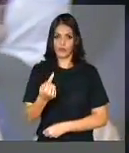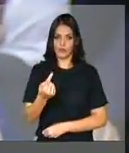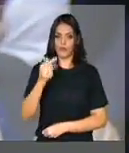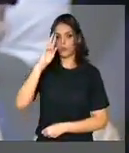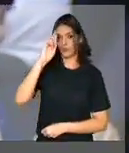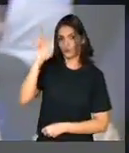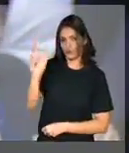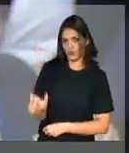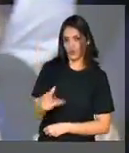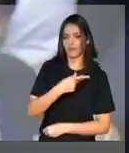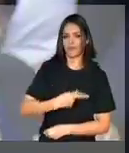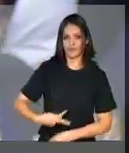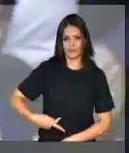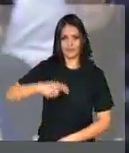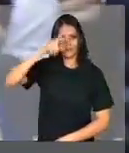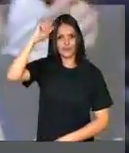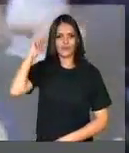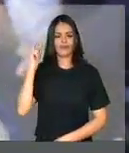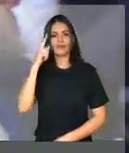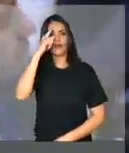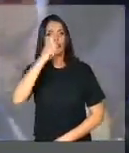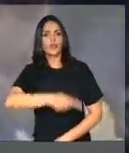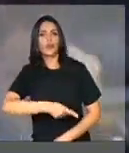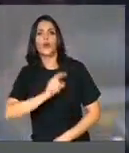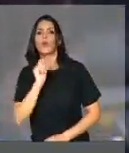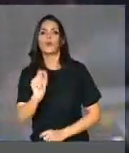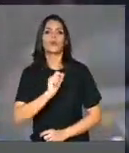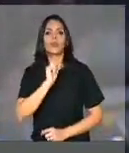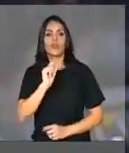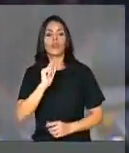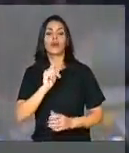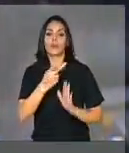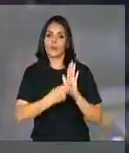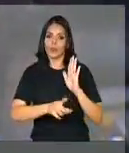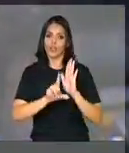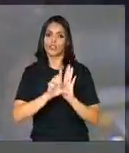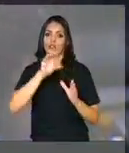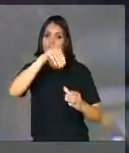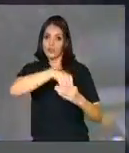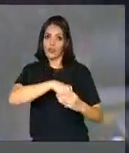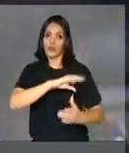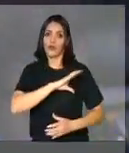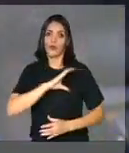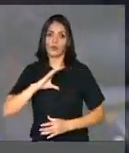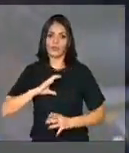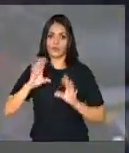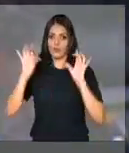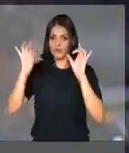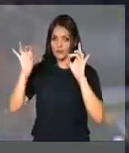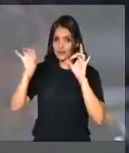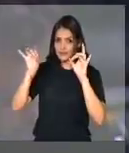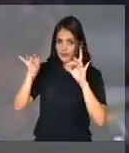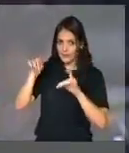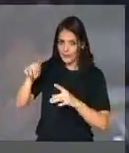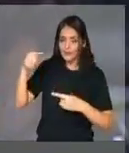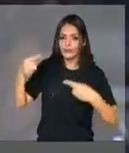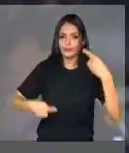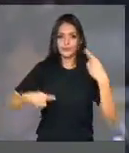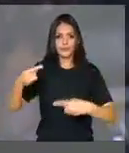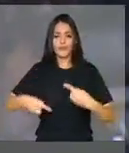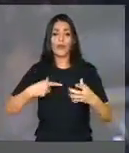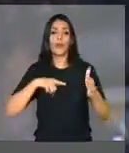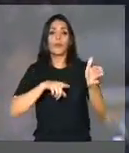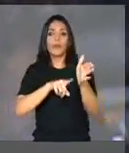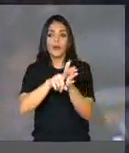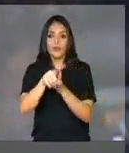instalação para passar por mais uma comissão, tornando então ele como uma comissão especial. E o questionamento